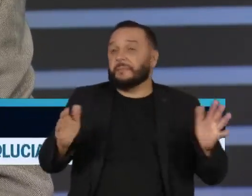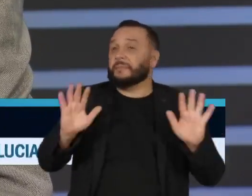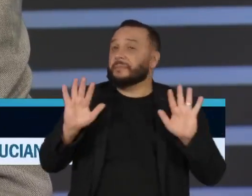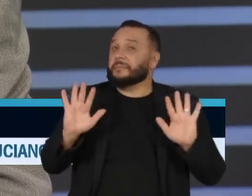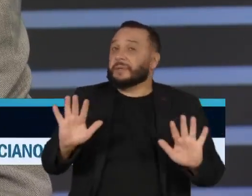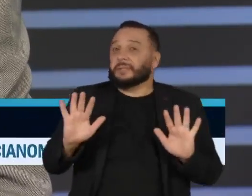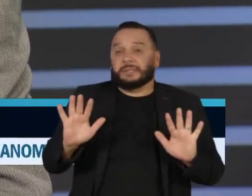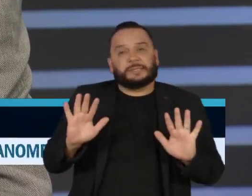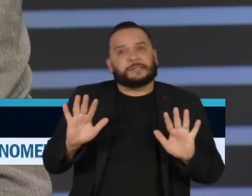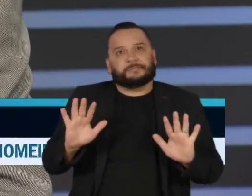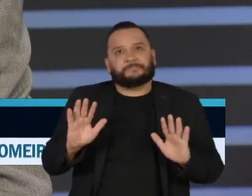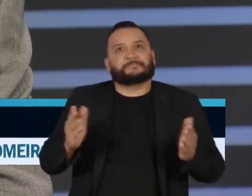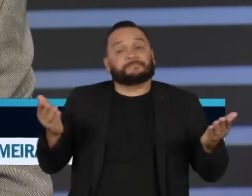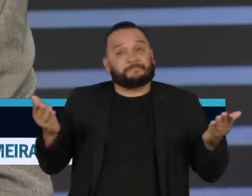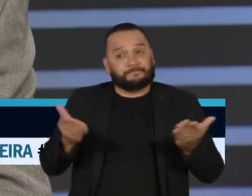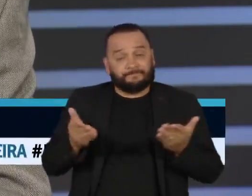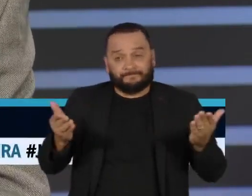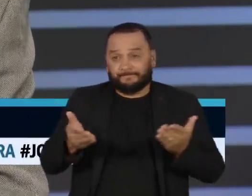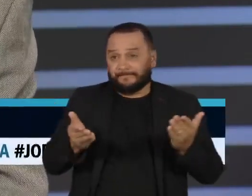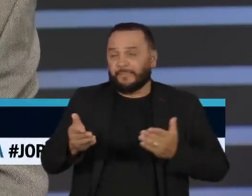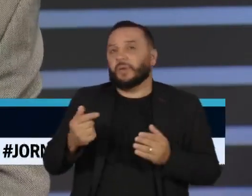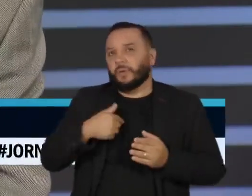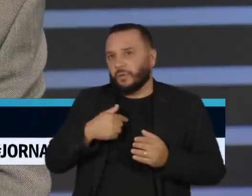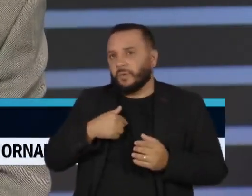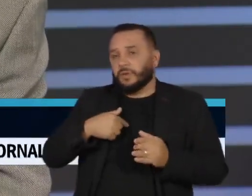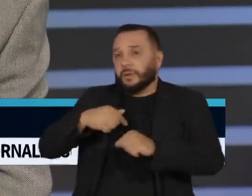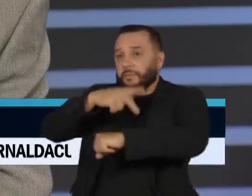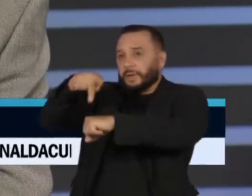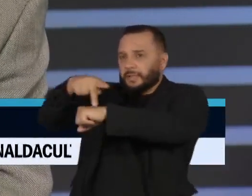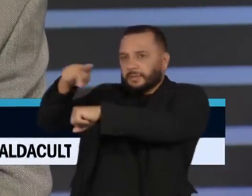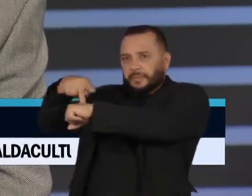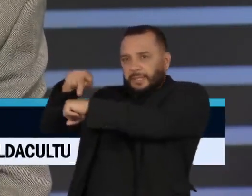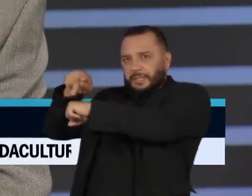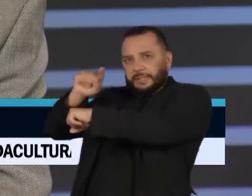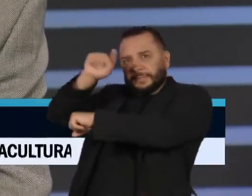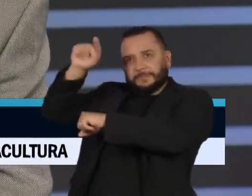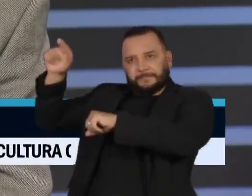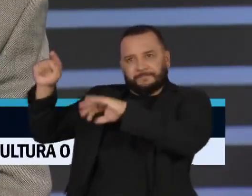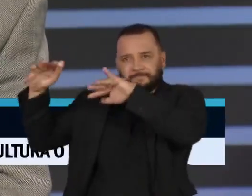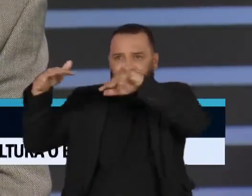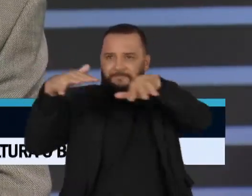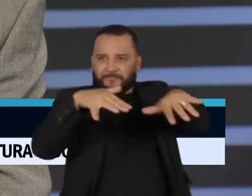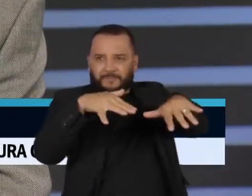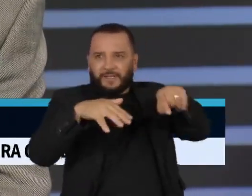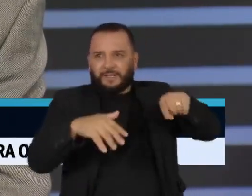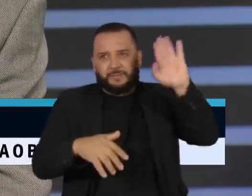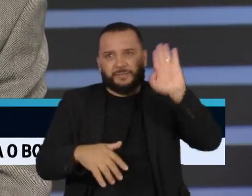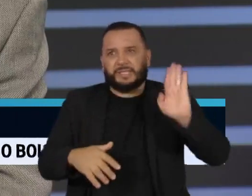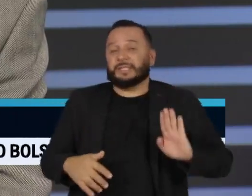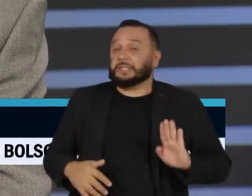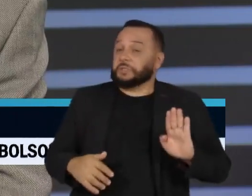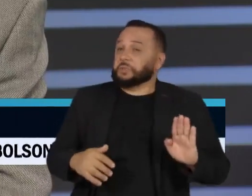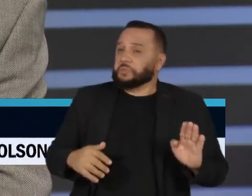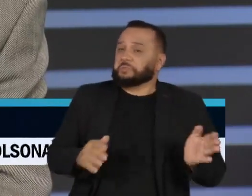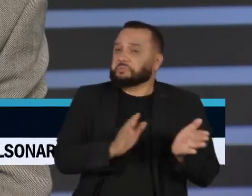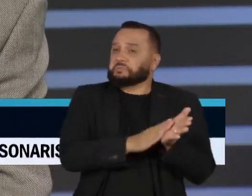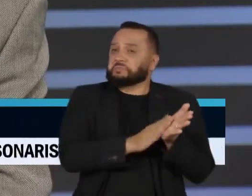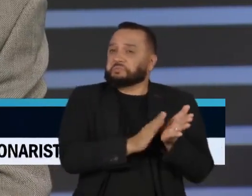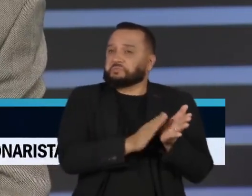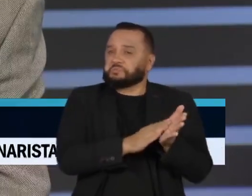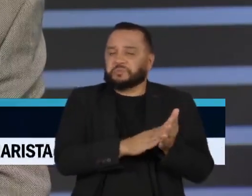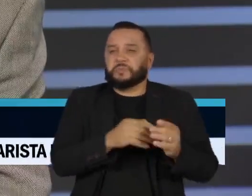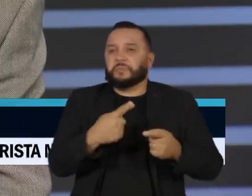da Visão Ambiental do mundo em relação ao Brasil e um dado como esse onde você tem hidráulica em primeiro lugar com